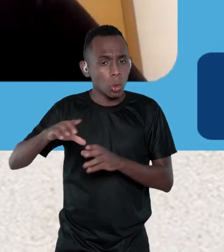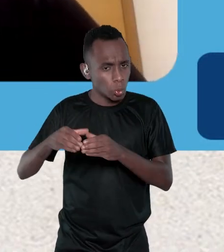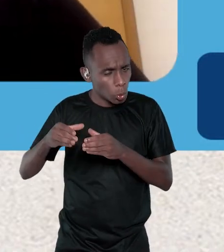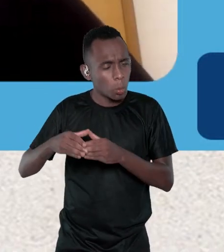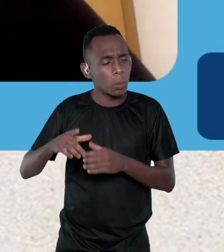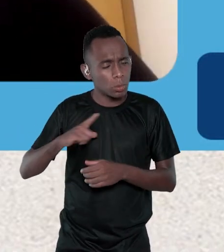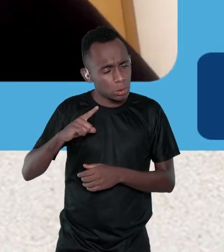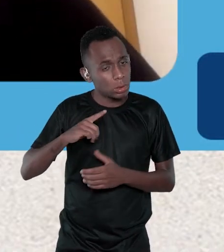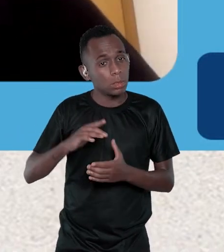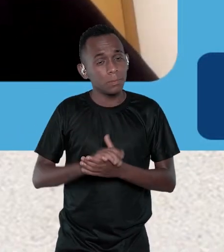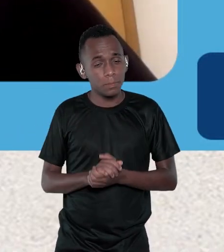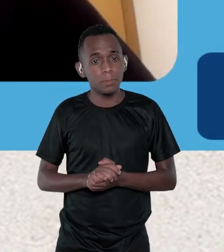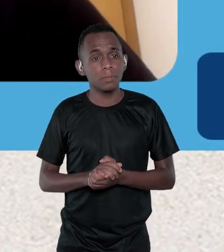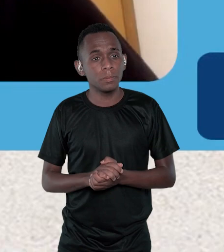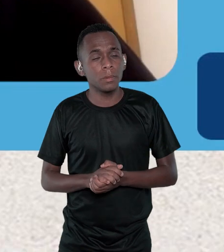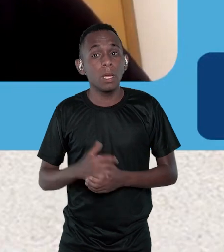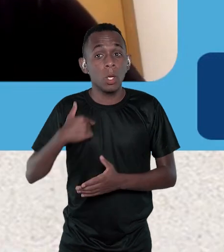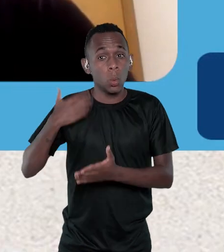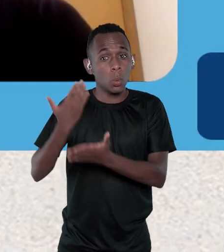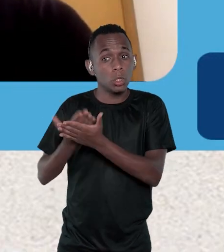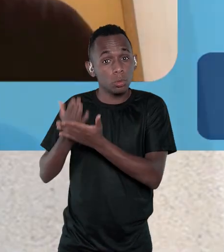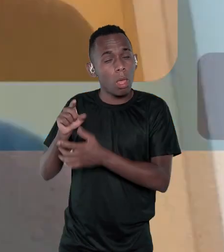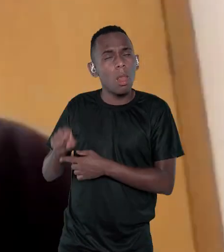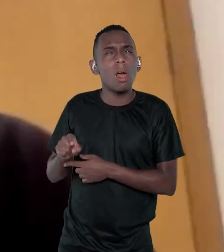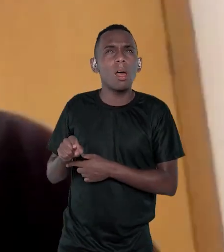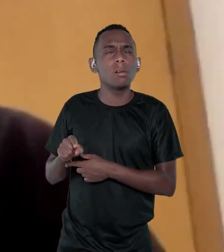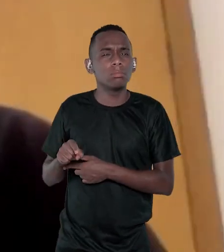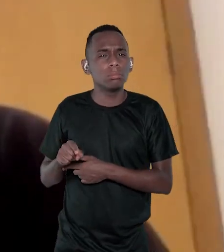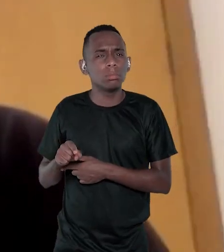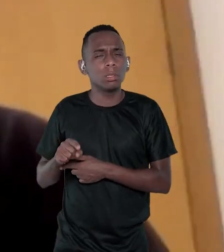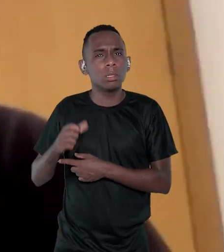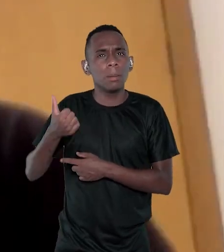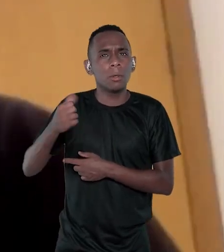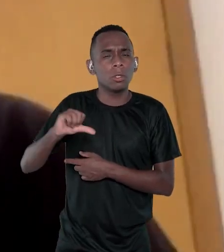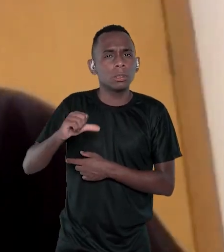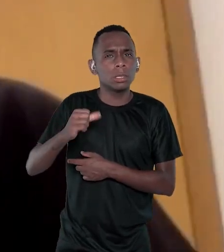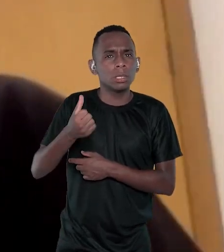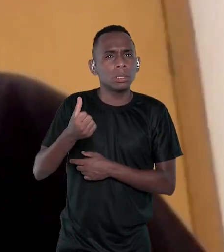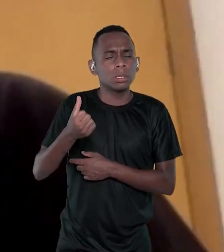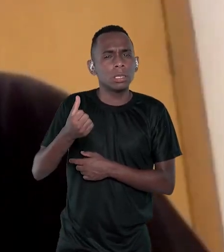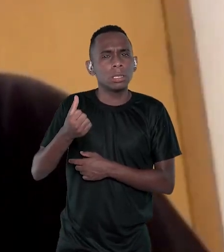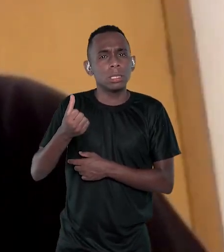época, né? Logo, eu estudei lá de